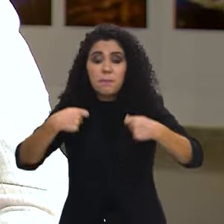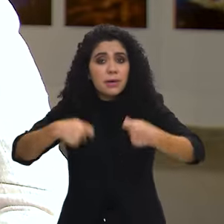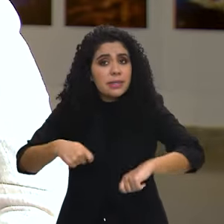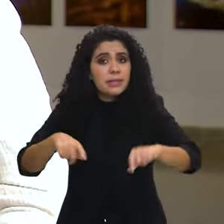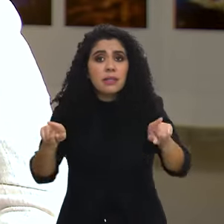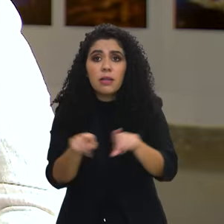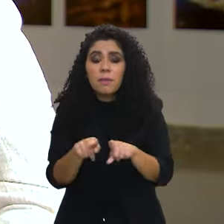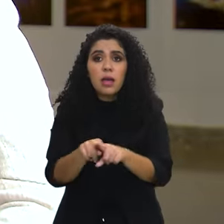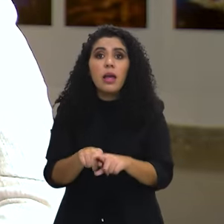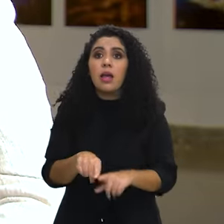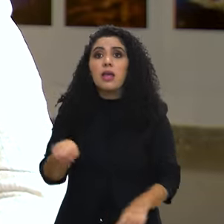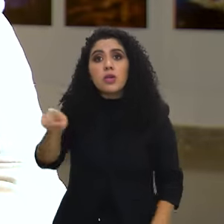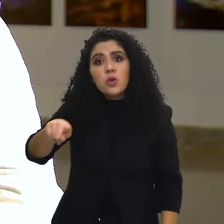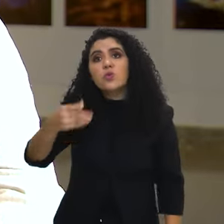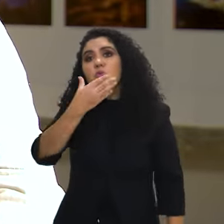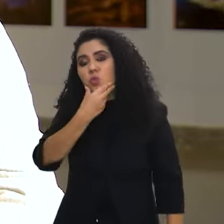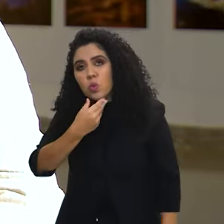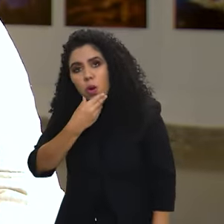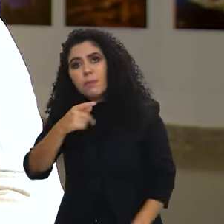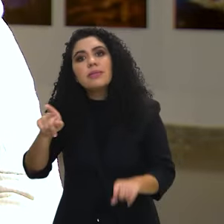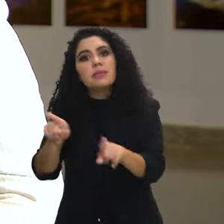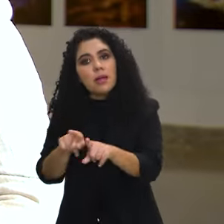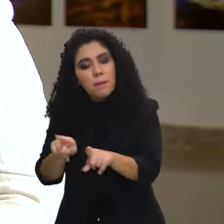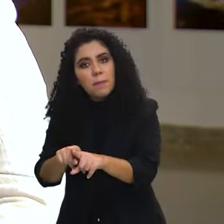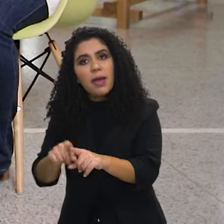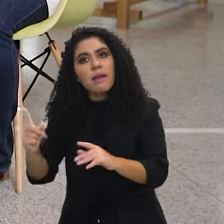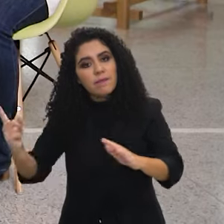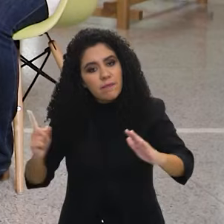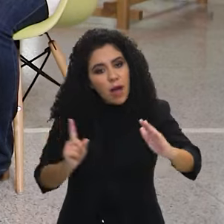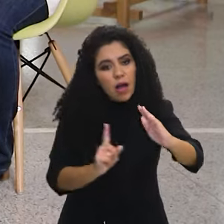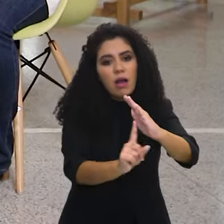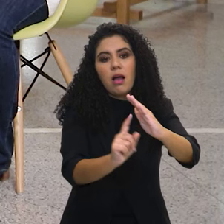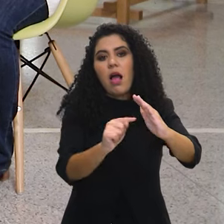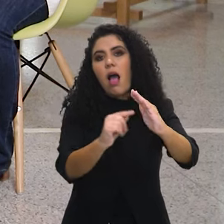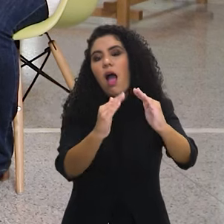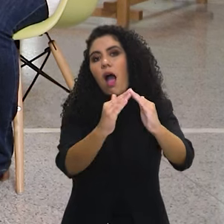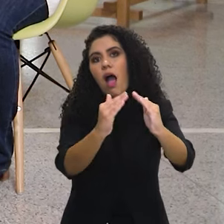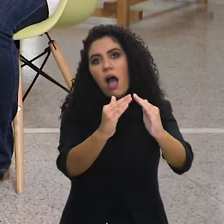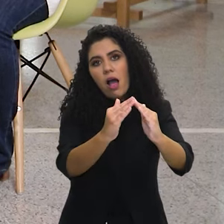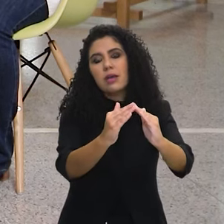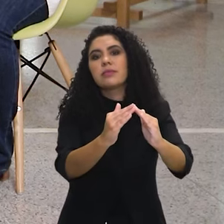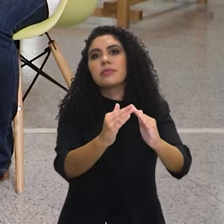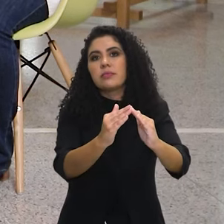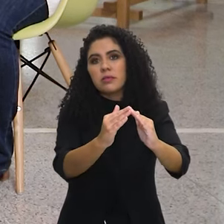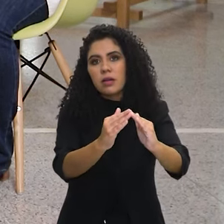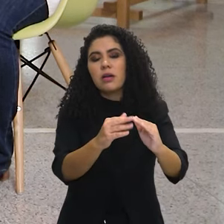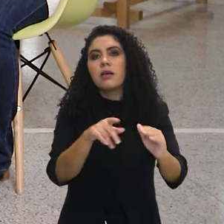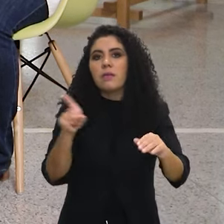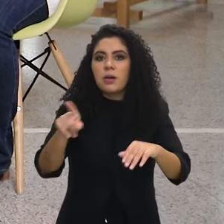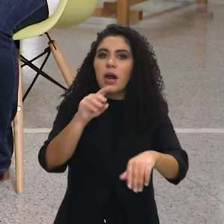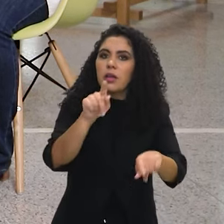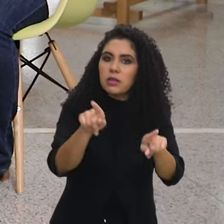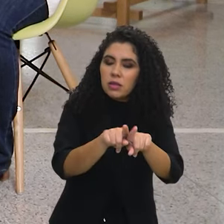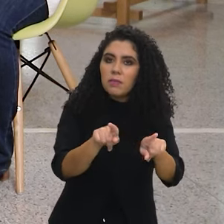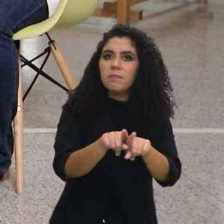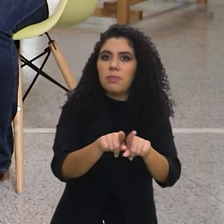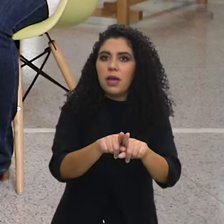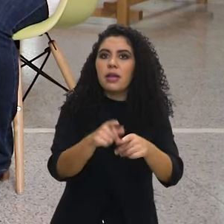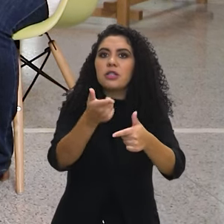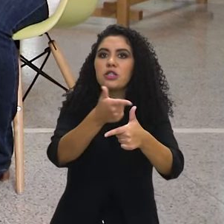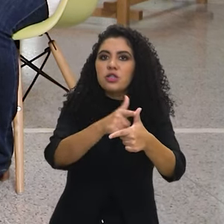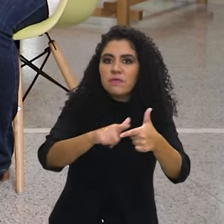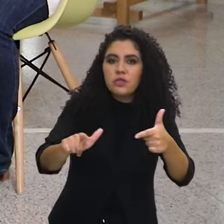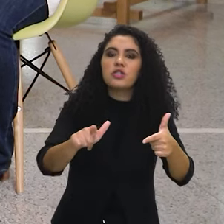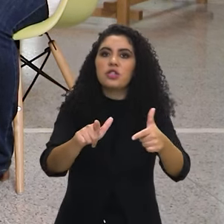também precisamos que os homens V para dentro de casa não para ajudar mas para para fazer o papel dele